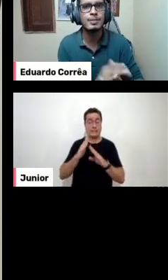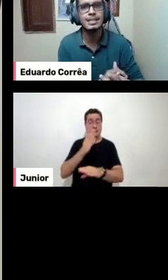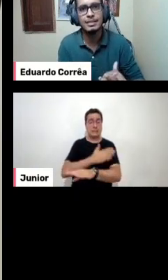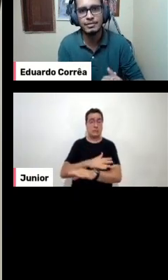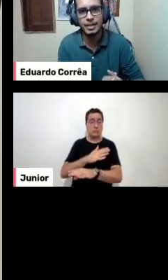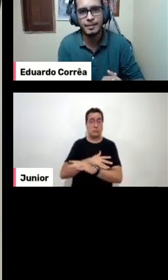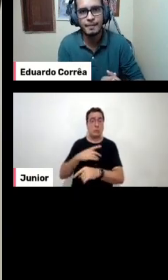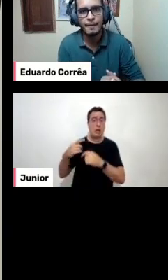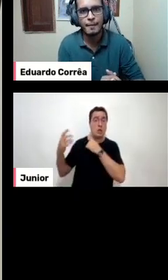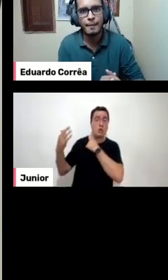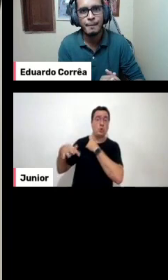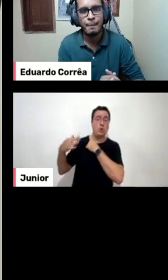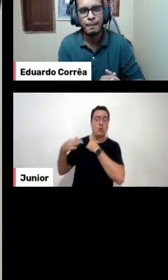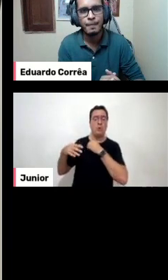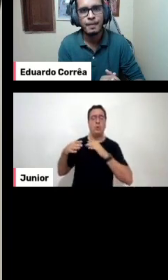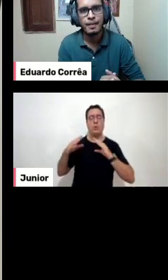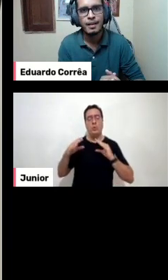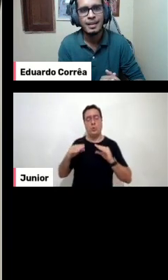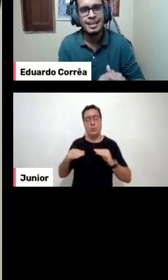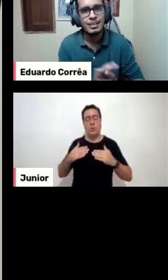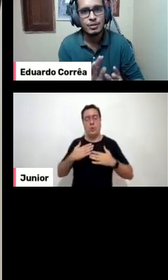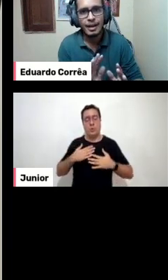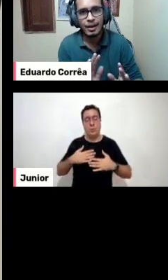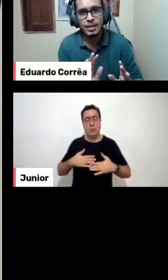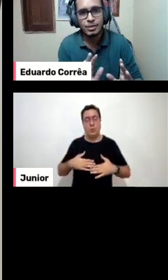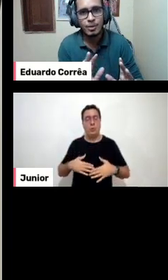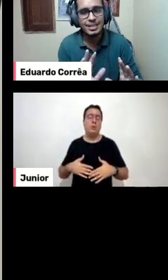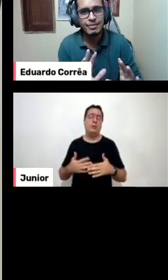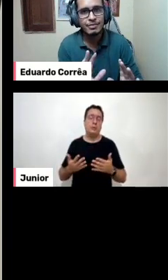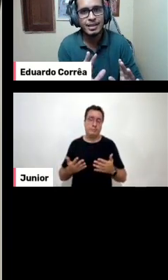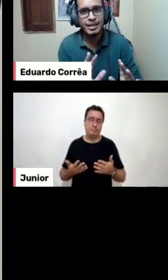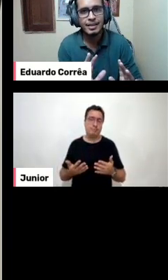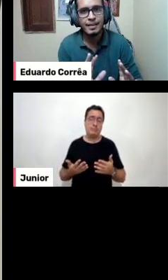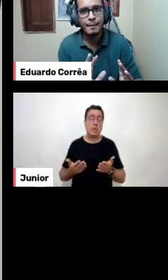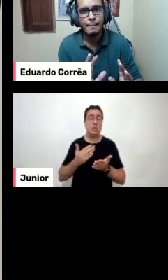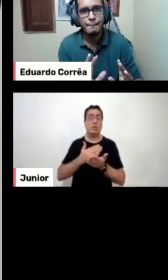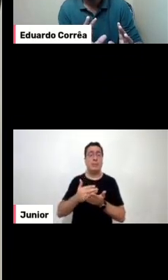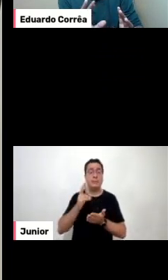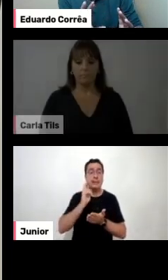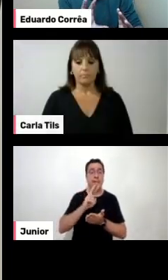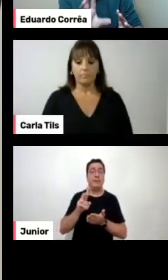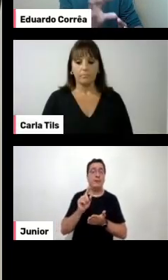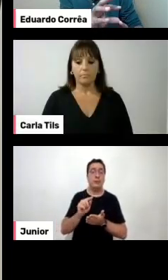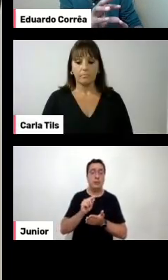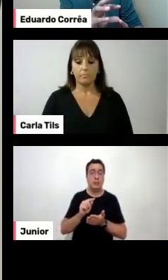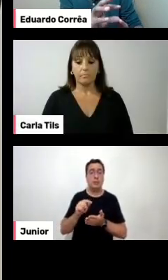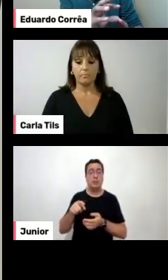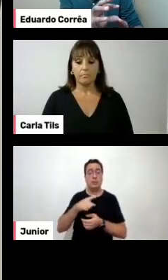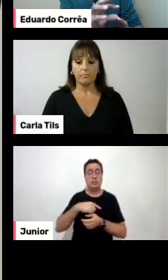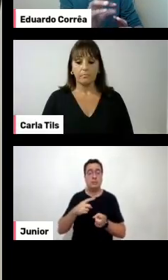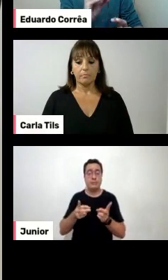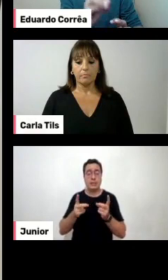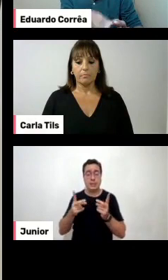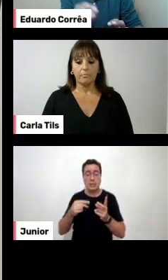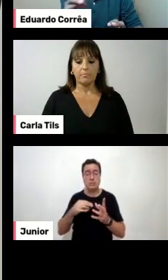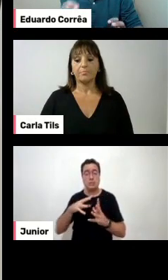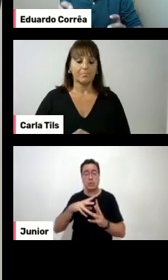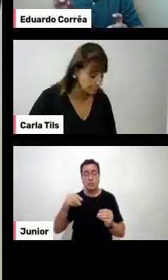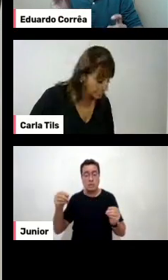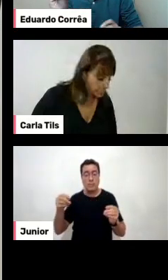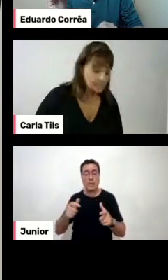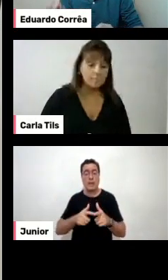nas costas começa a aliviar. E isso é que a gente começa a ver que nós estamos vendendo uma solução para uma